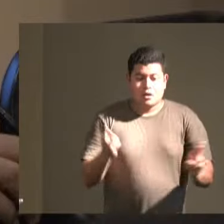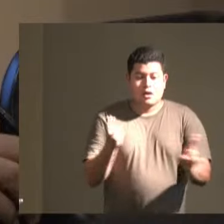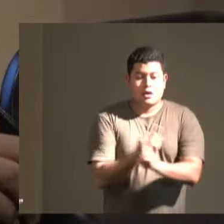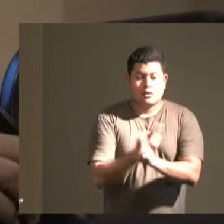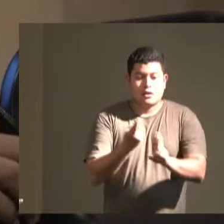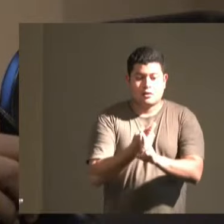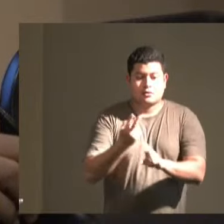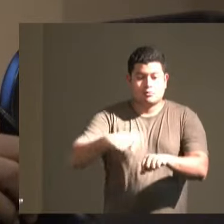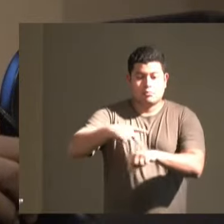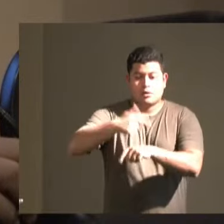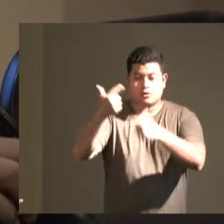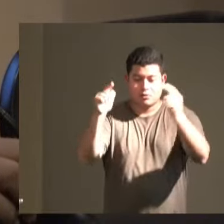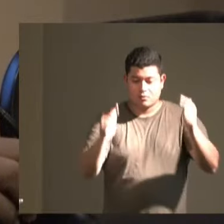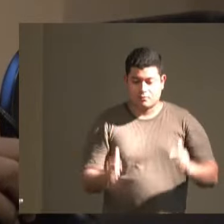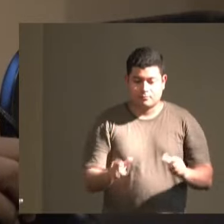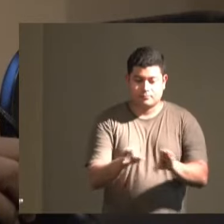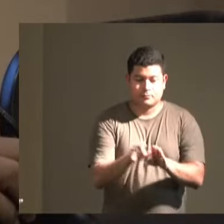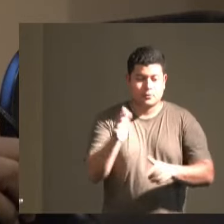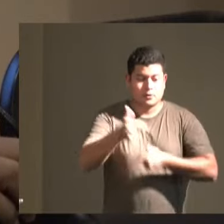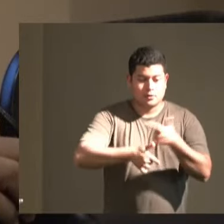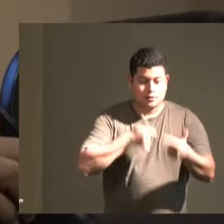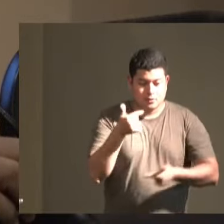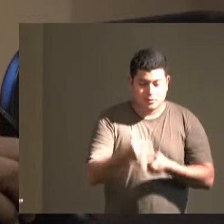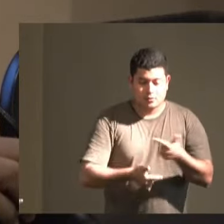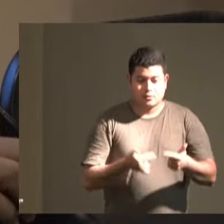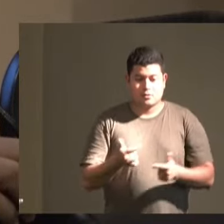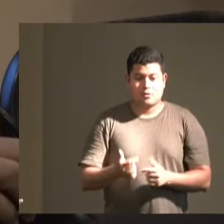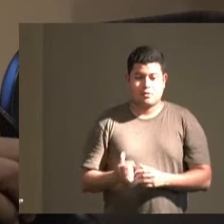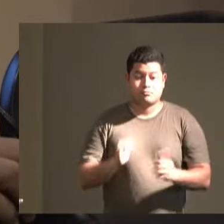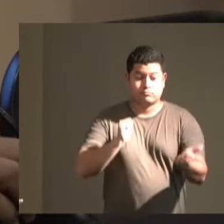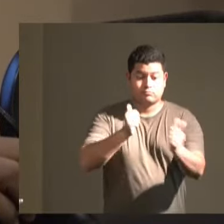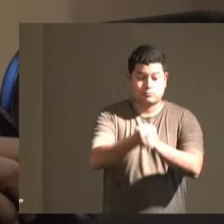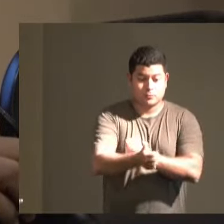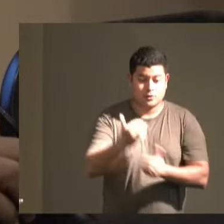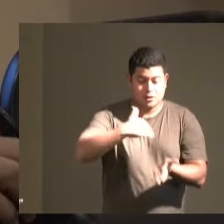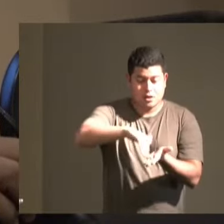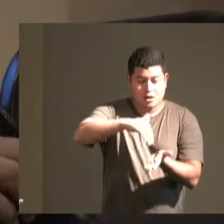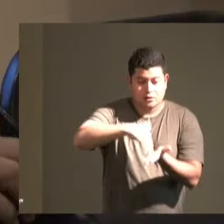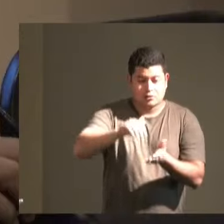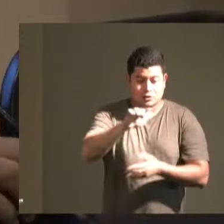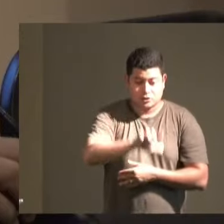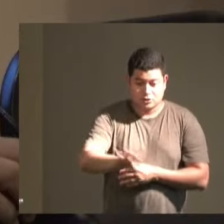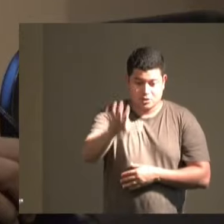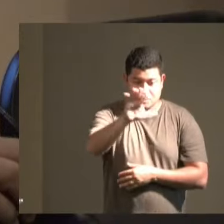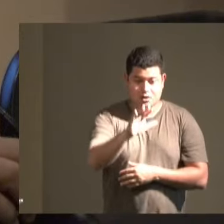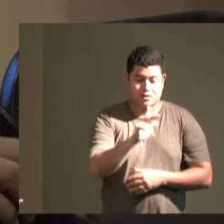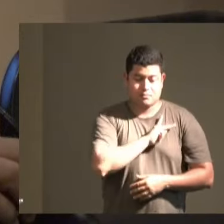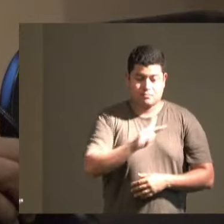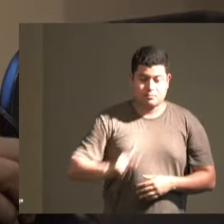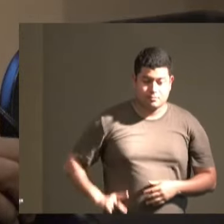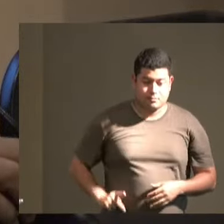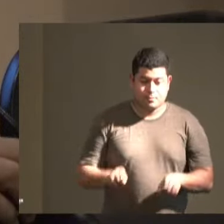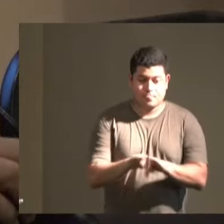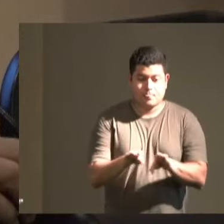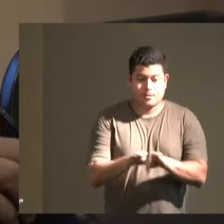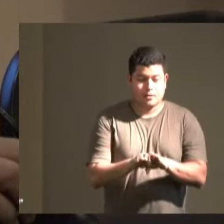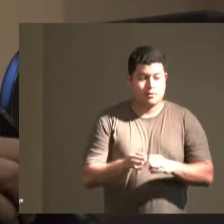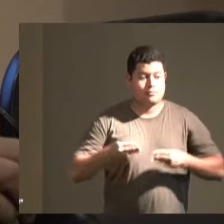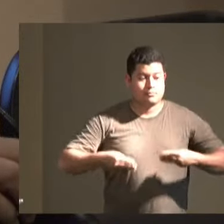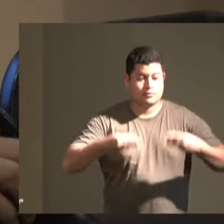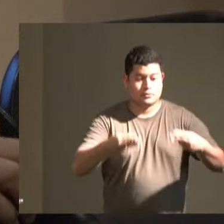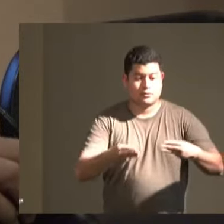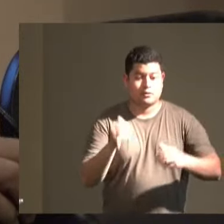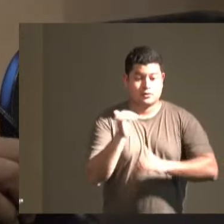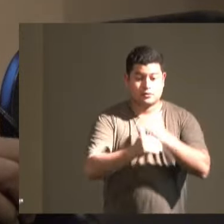Relações Exteriores, Ministério do Trabalho, Ministério do Esporte, Secretaria-Geral da Presidência da República, Ministério do Desenvolvimento Agrário e